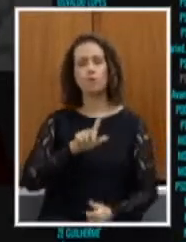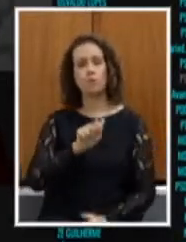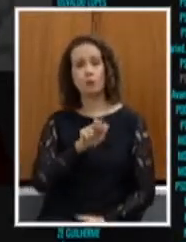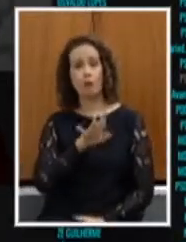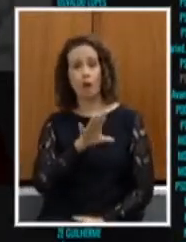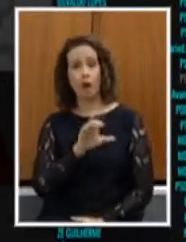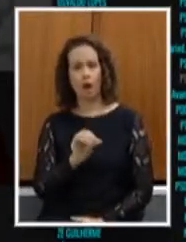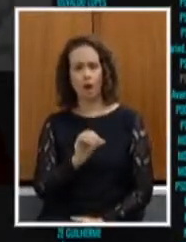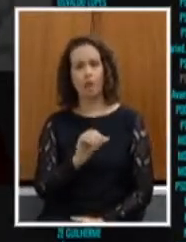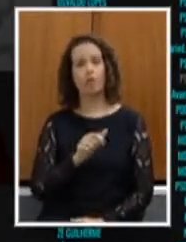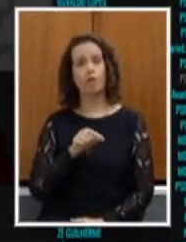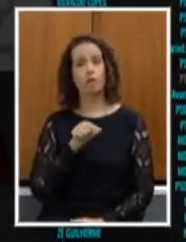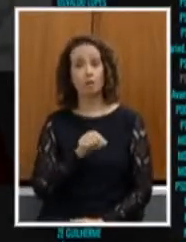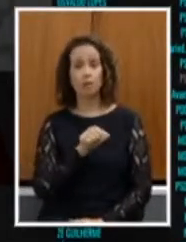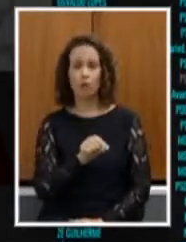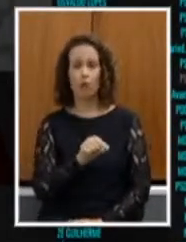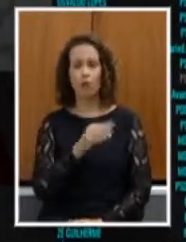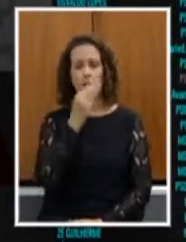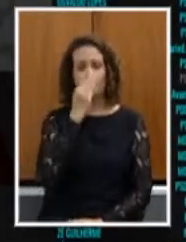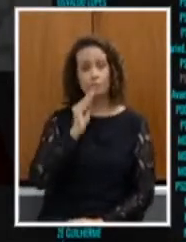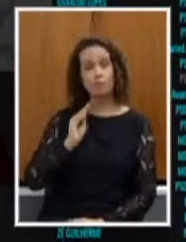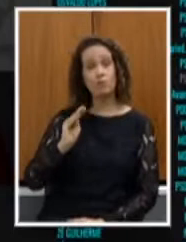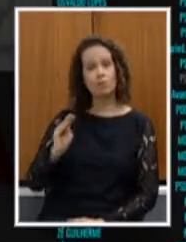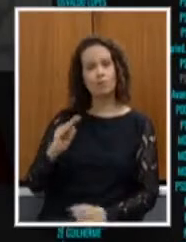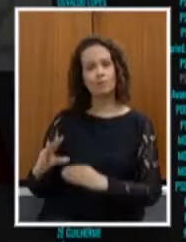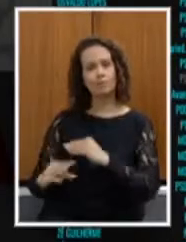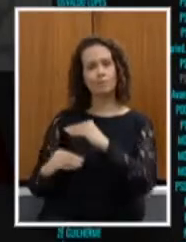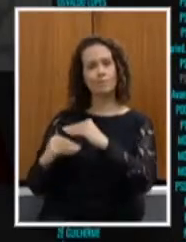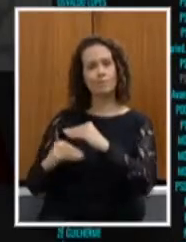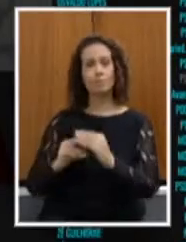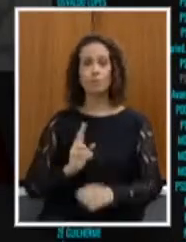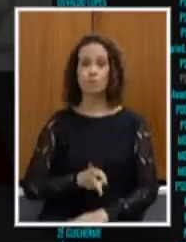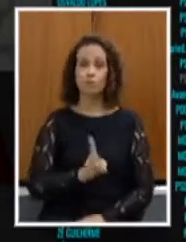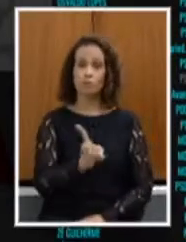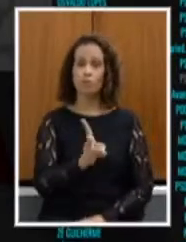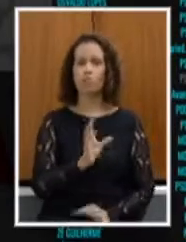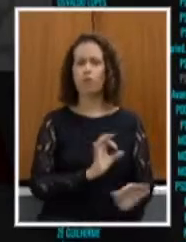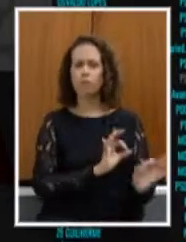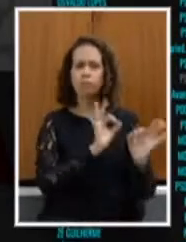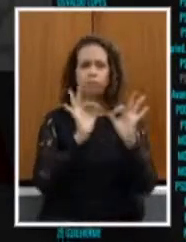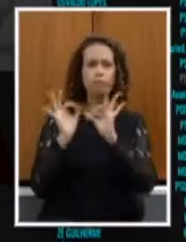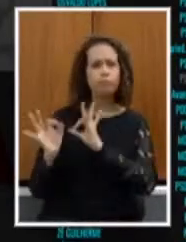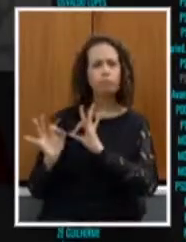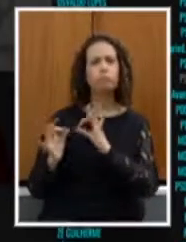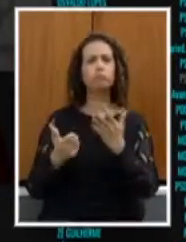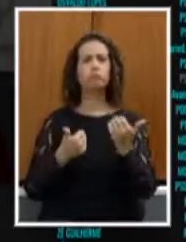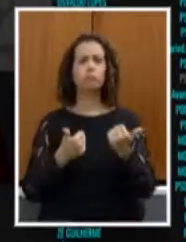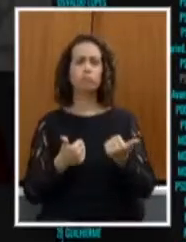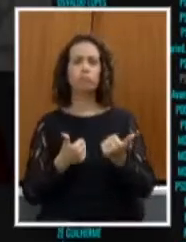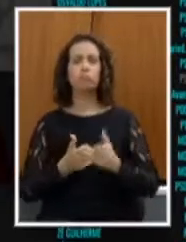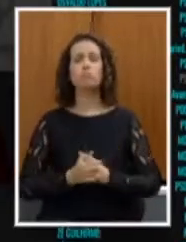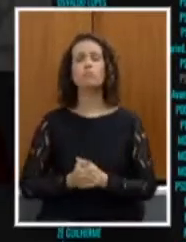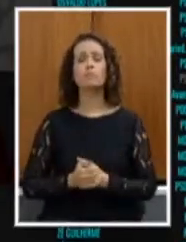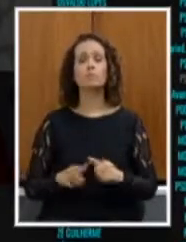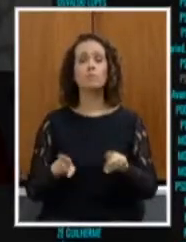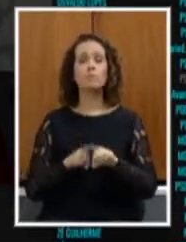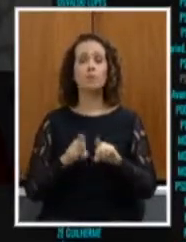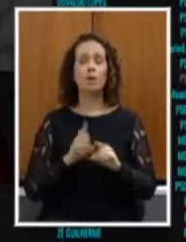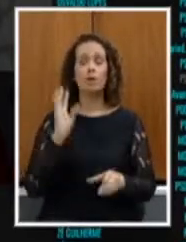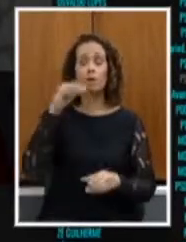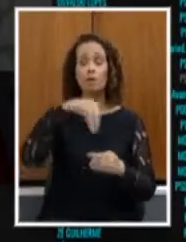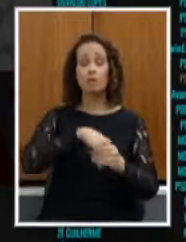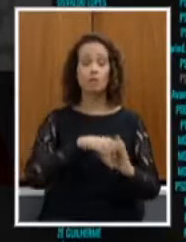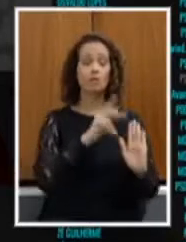Serrano, parecer, então, pela rejeição da emenda. Vamos continuar acompanhando, aí, então, a apreciação. Ainda dentro do projeto